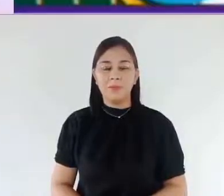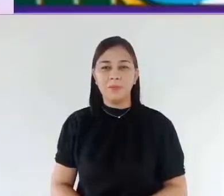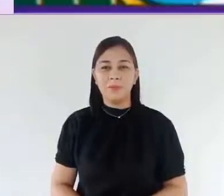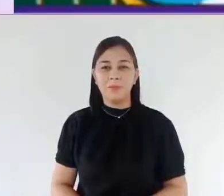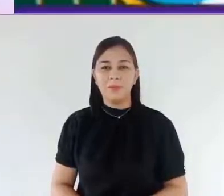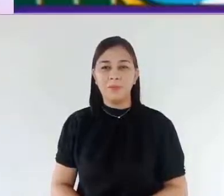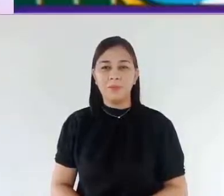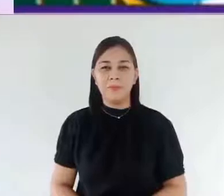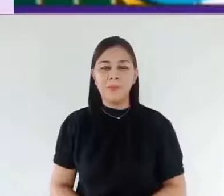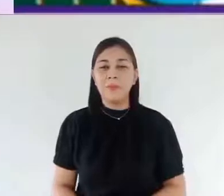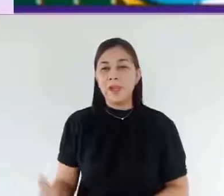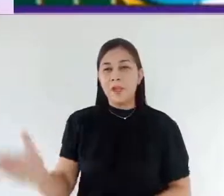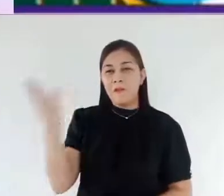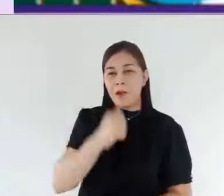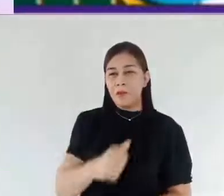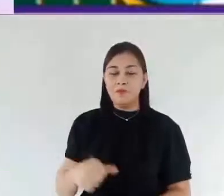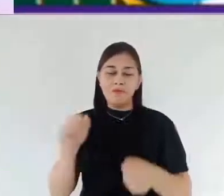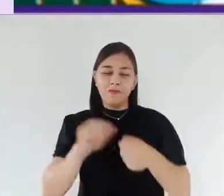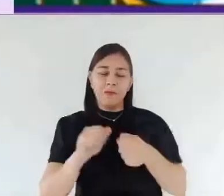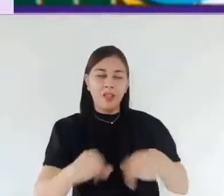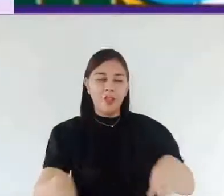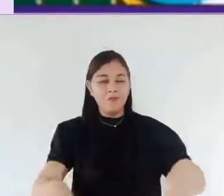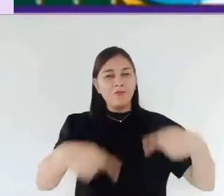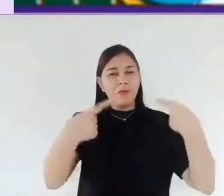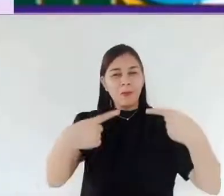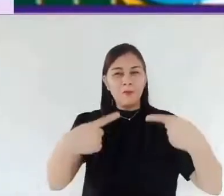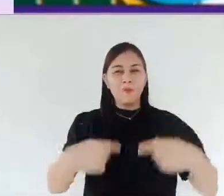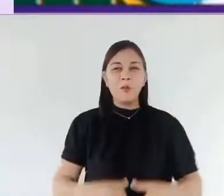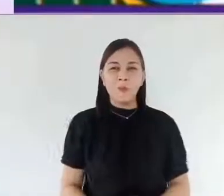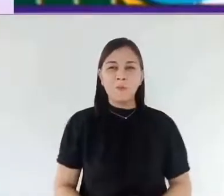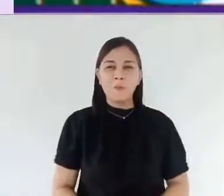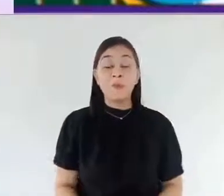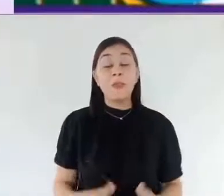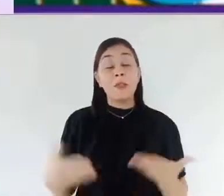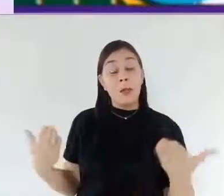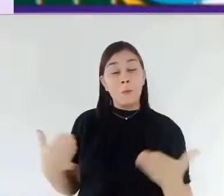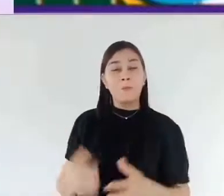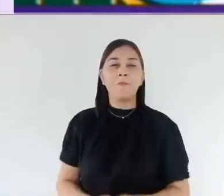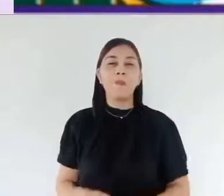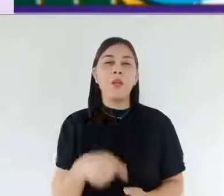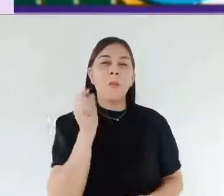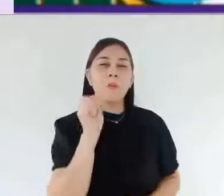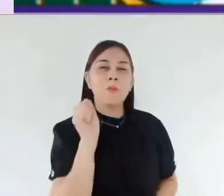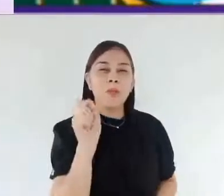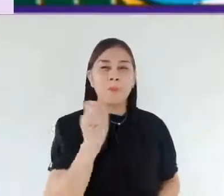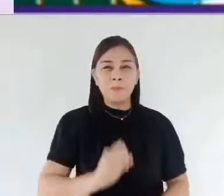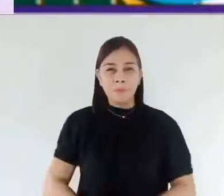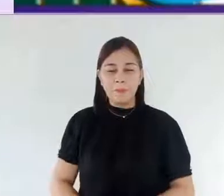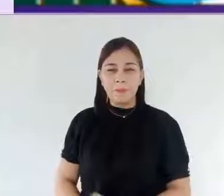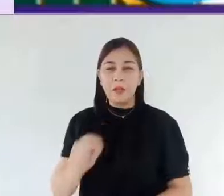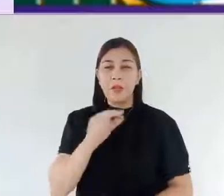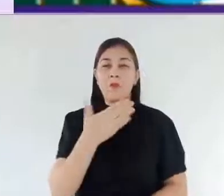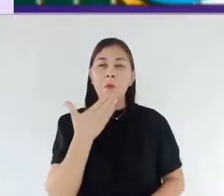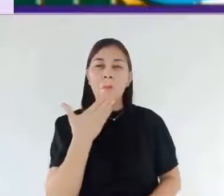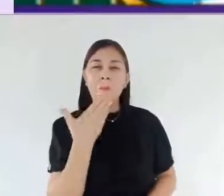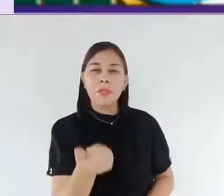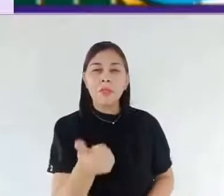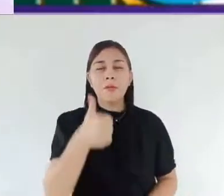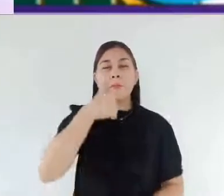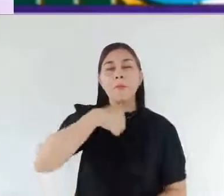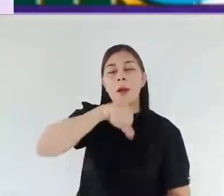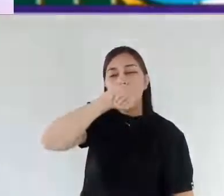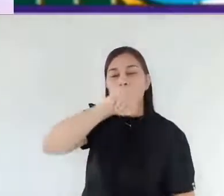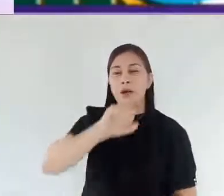Vamos fazer o nosso desafio E o nosso desafio é o seguinte Eu vou pedir para a